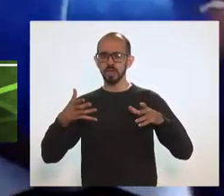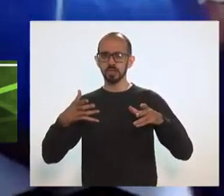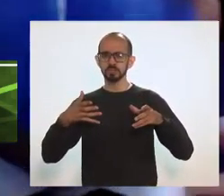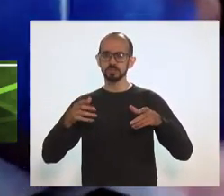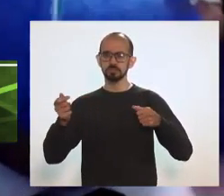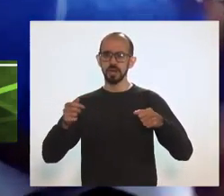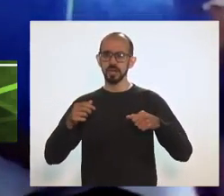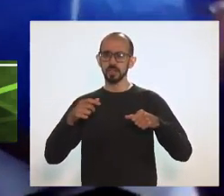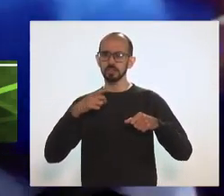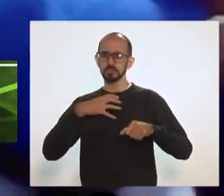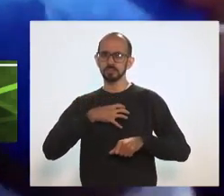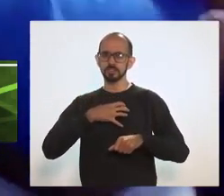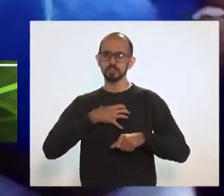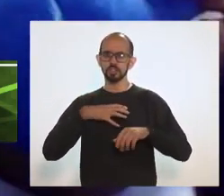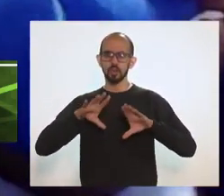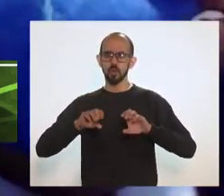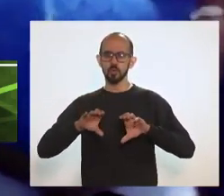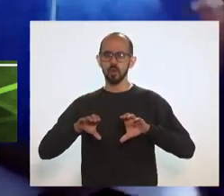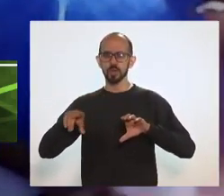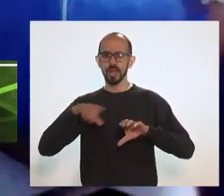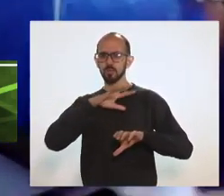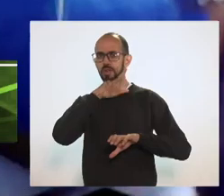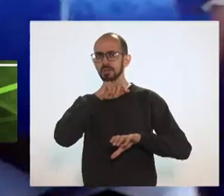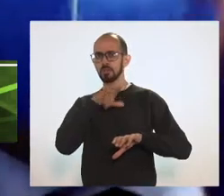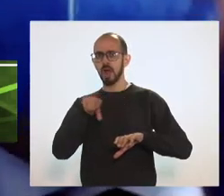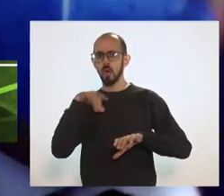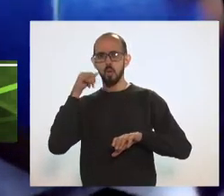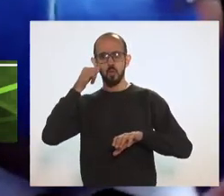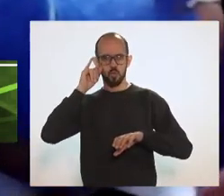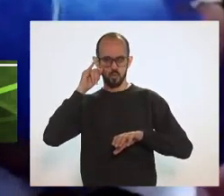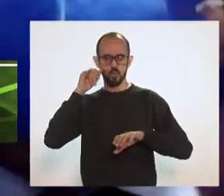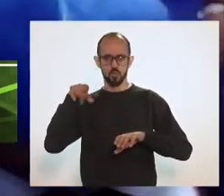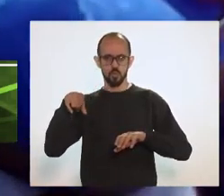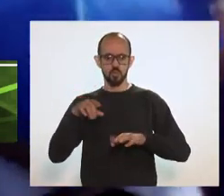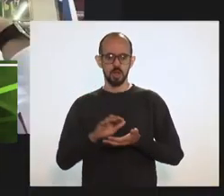essa exportação seja feita, o gado não tem uma cama